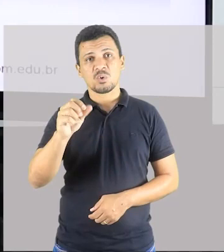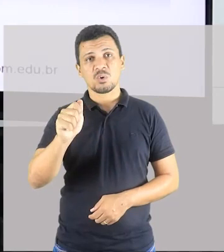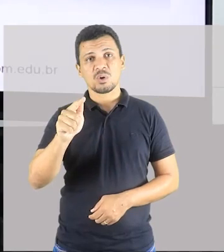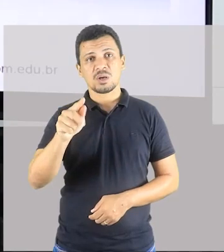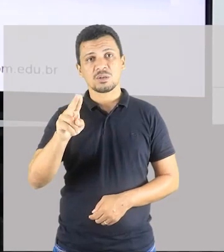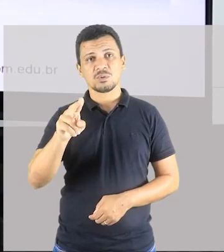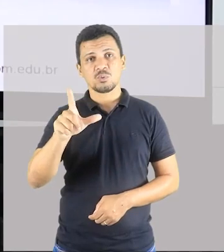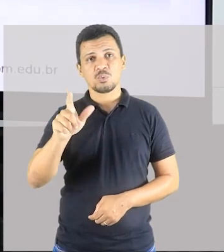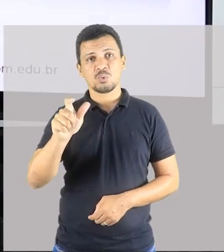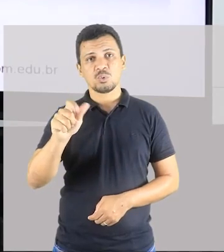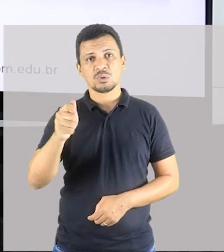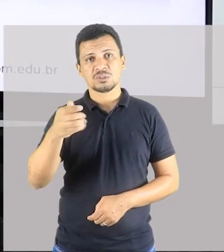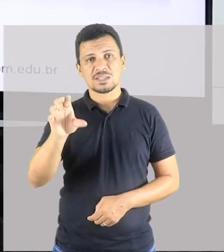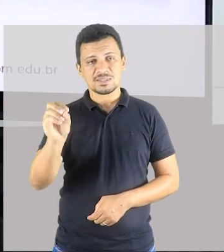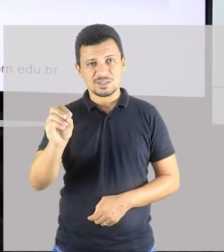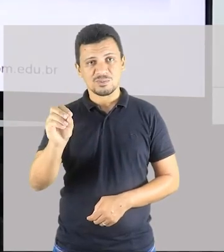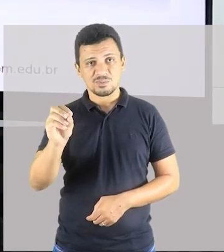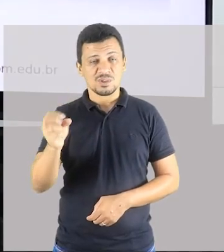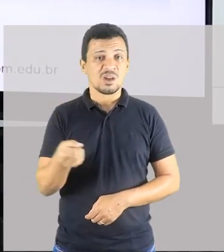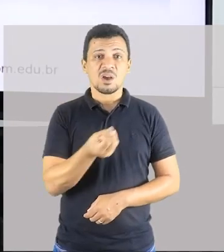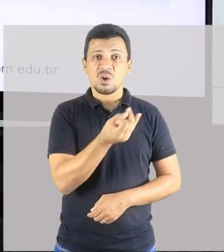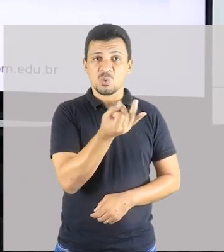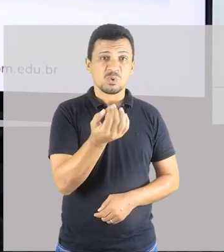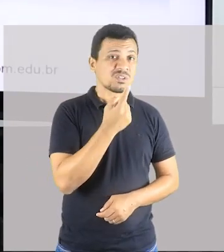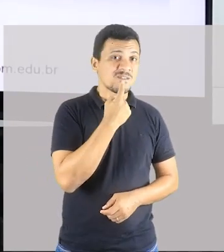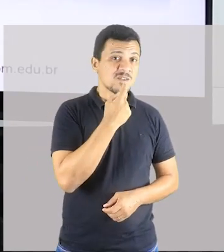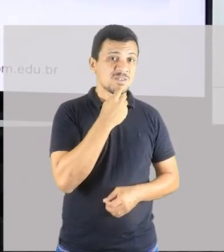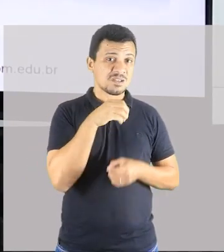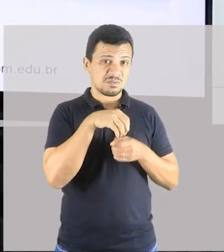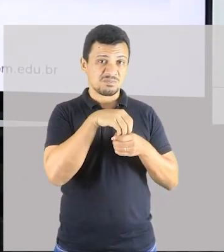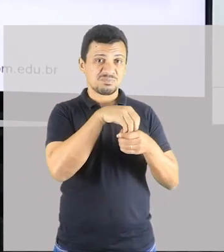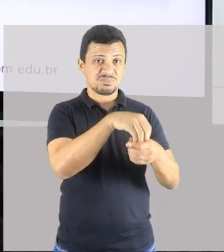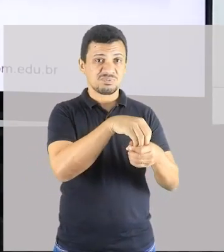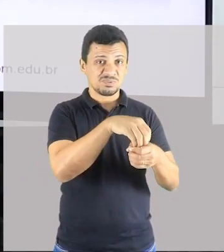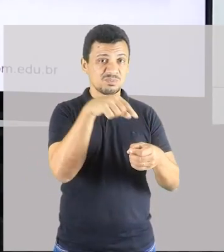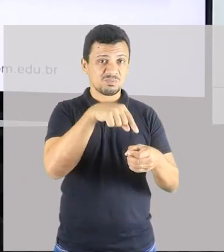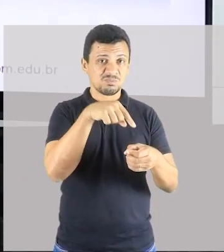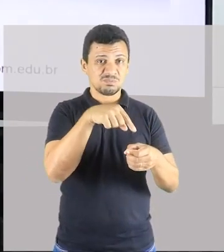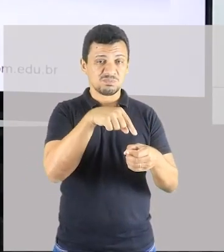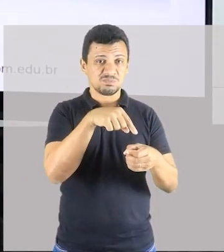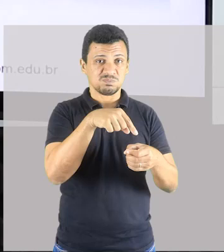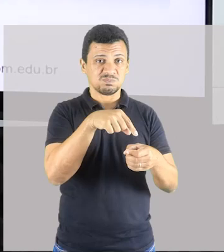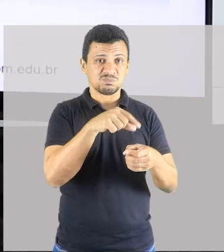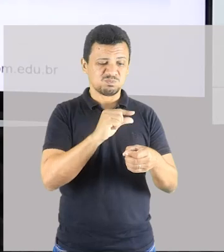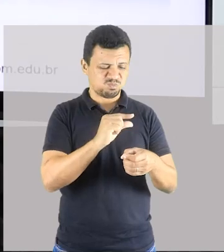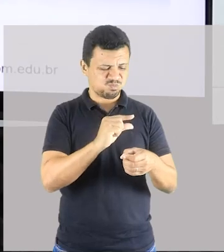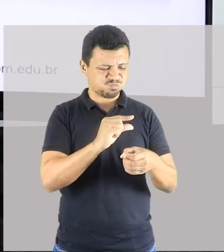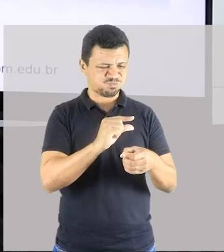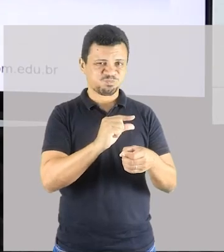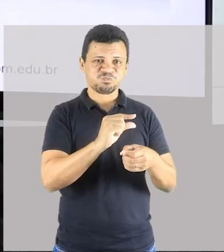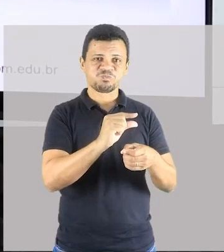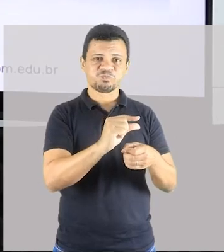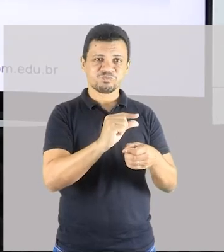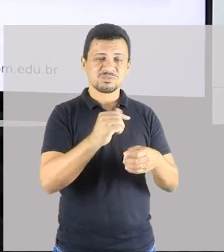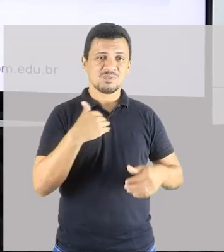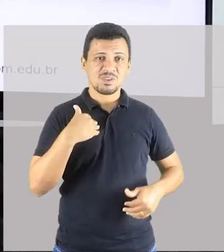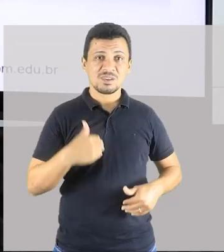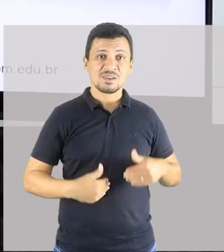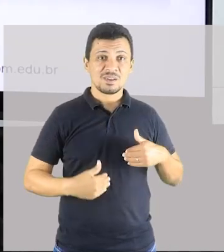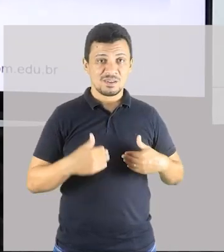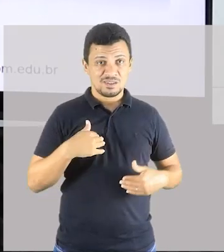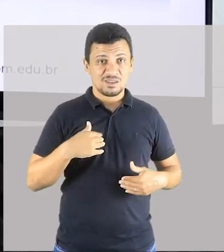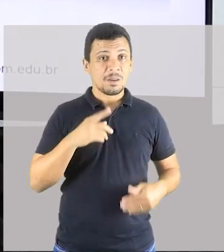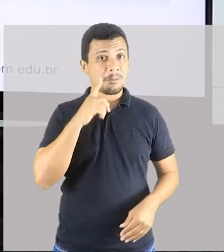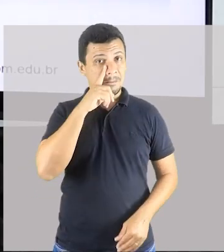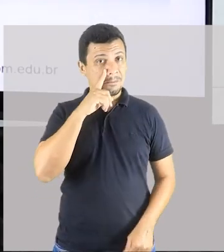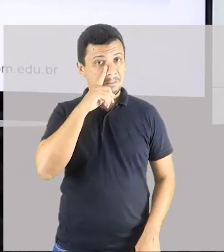quantidade de hemoglobina, isso faz com que esse sangue ele possa ficar um pouco mais denso, certo? Isso é um